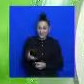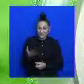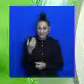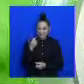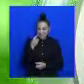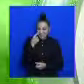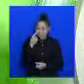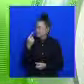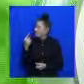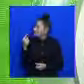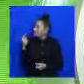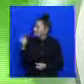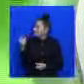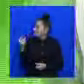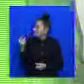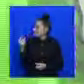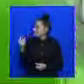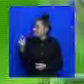posicionada. Valendo!